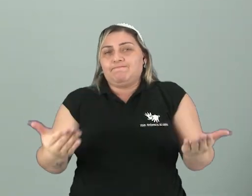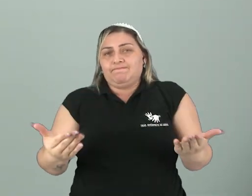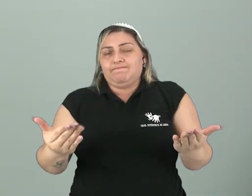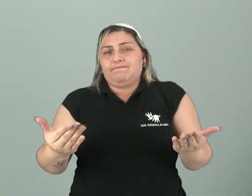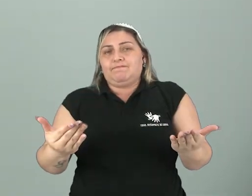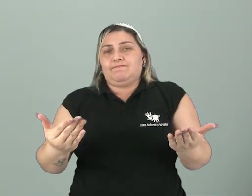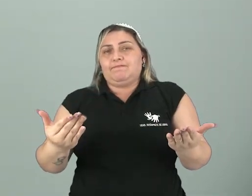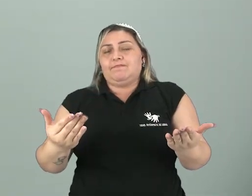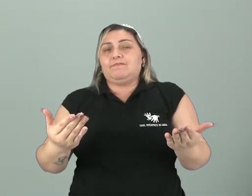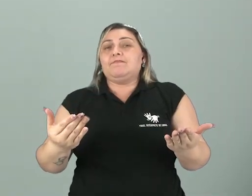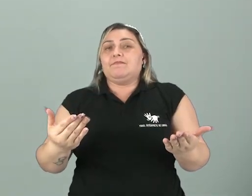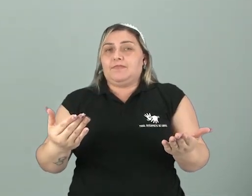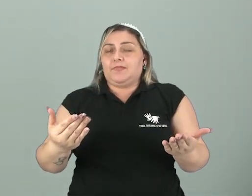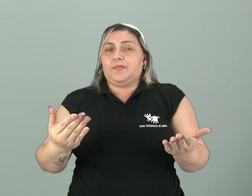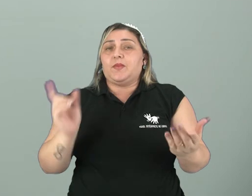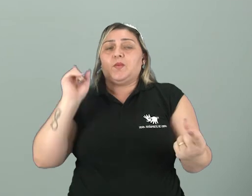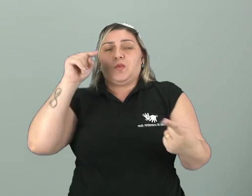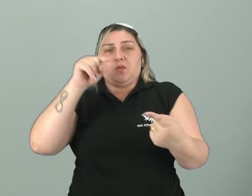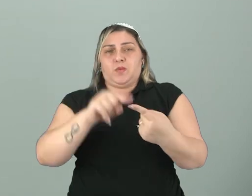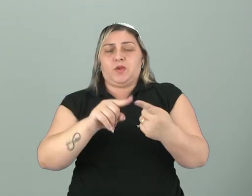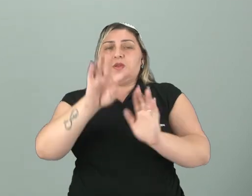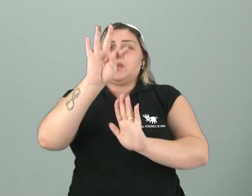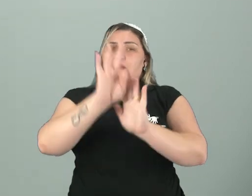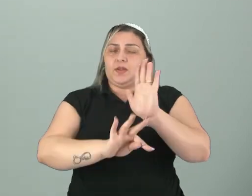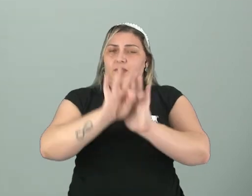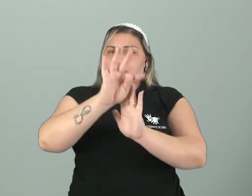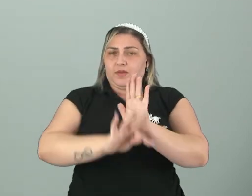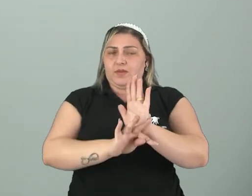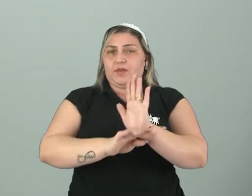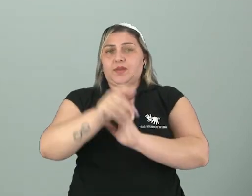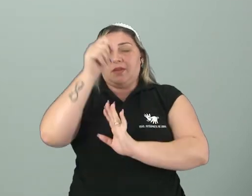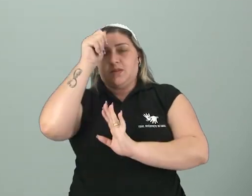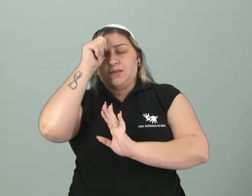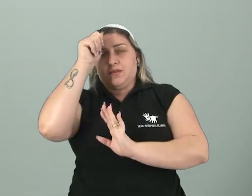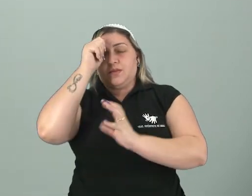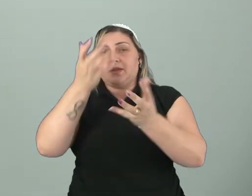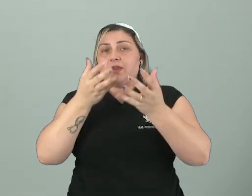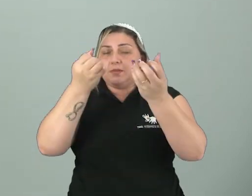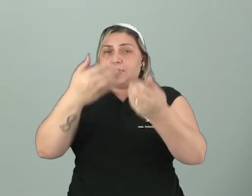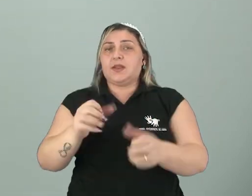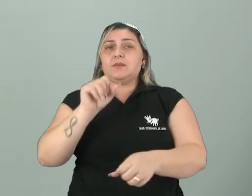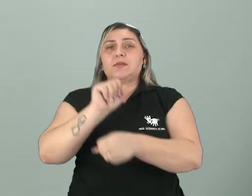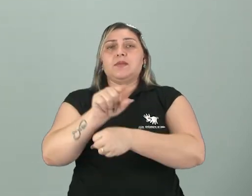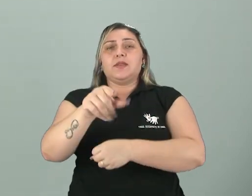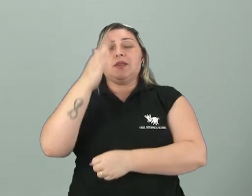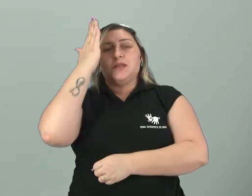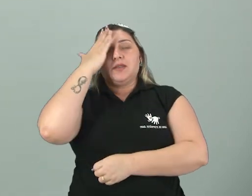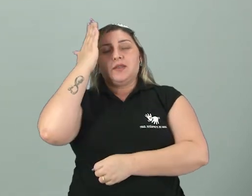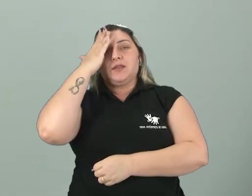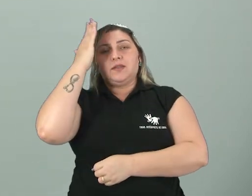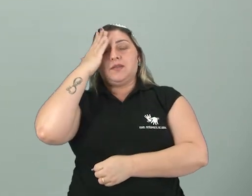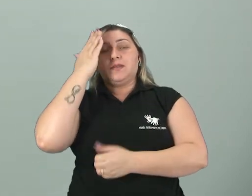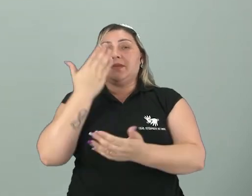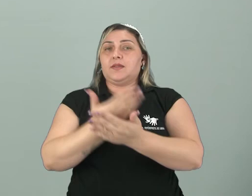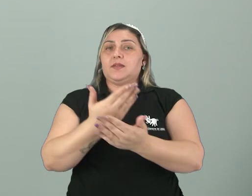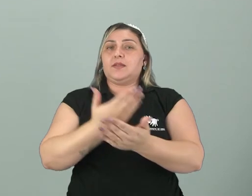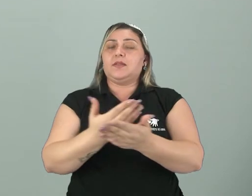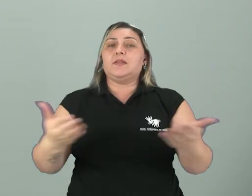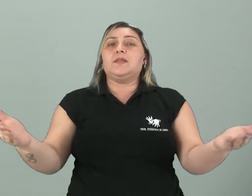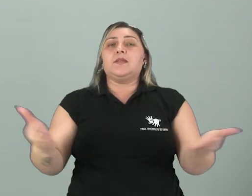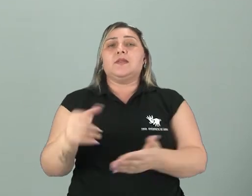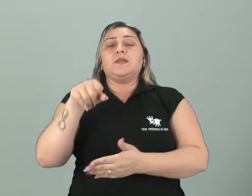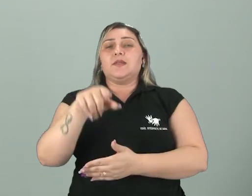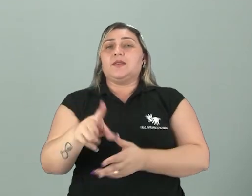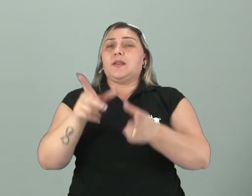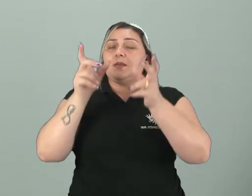escrita e para reforçar o sentido expresso no texto e a intenção do autor. Espero que vocês tenham entendido essa aula de hoje,